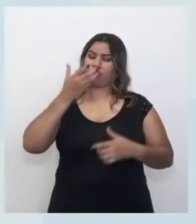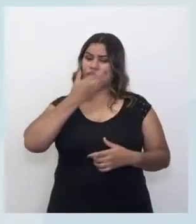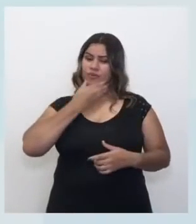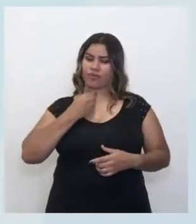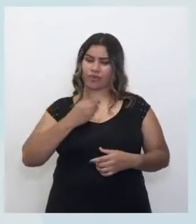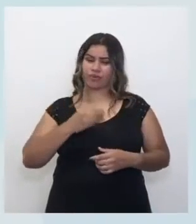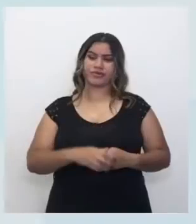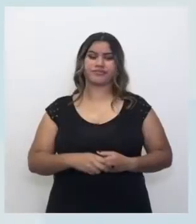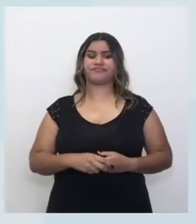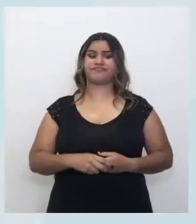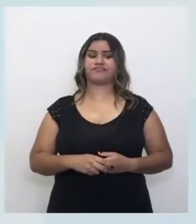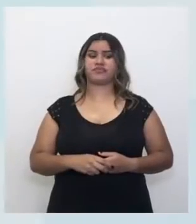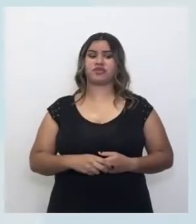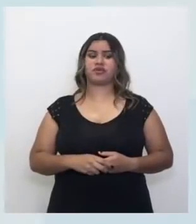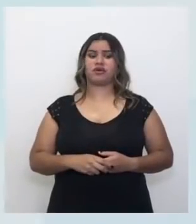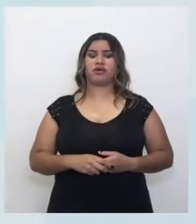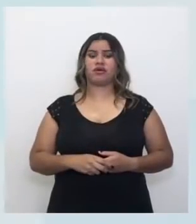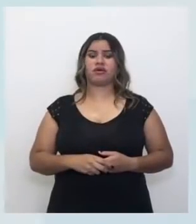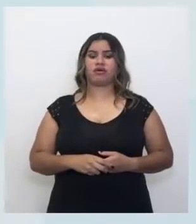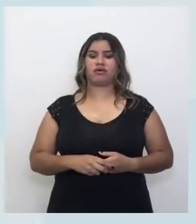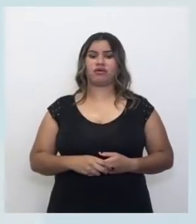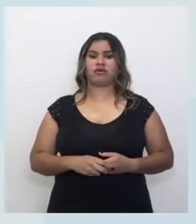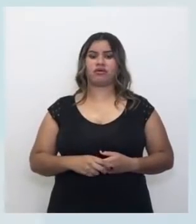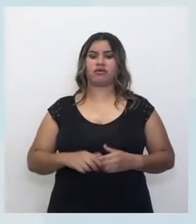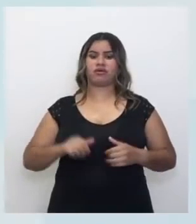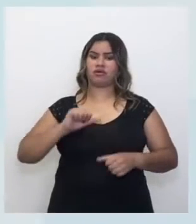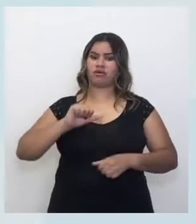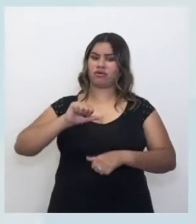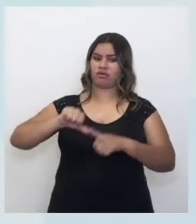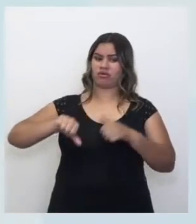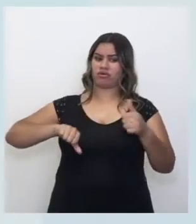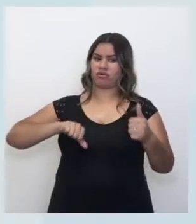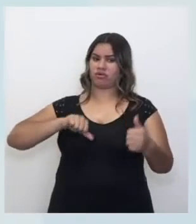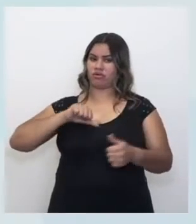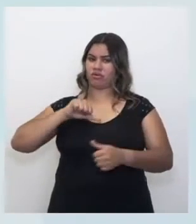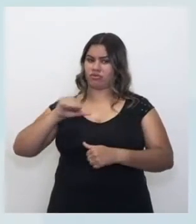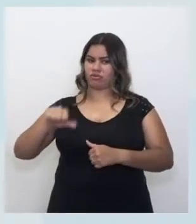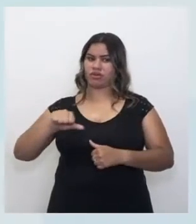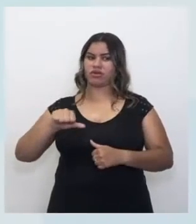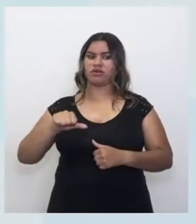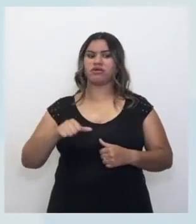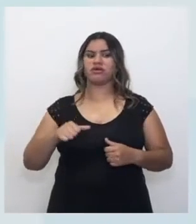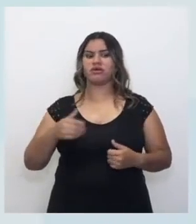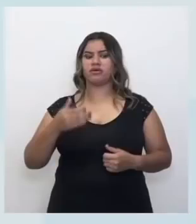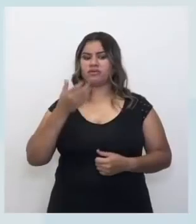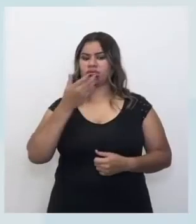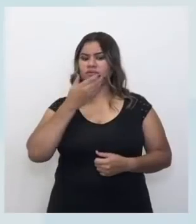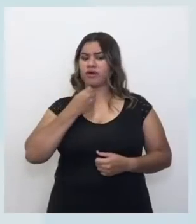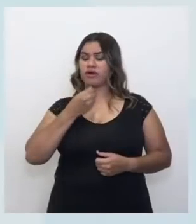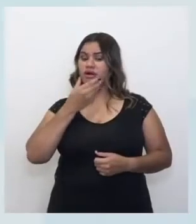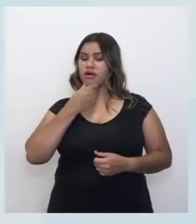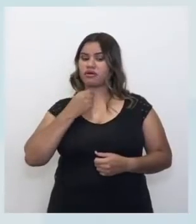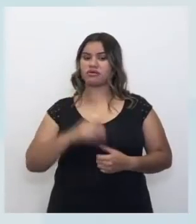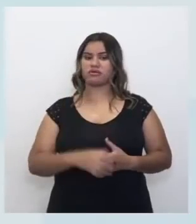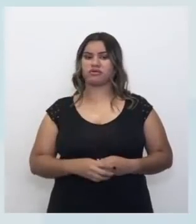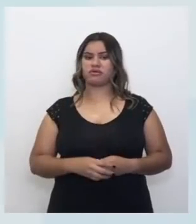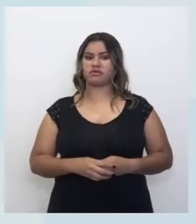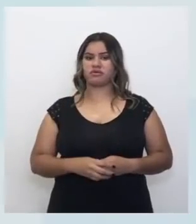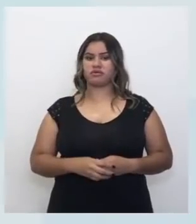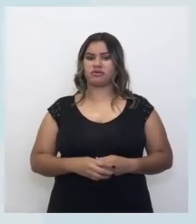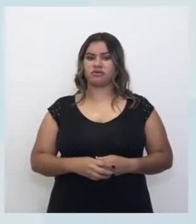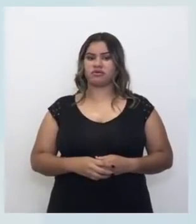E, ao contrário, não há nenhum homem que viva tão somente